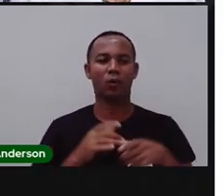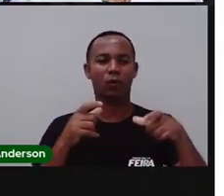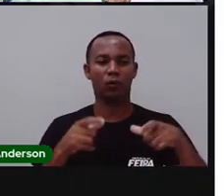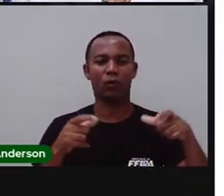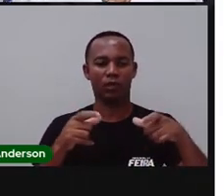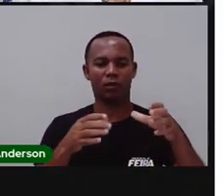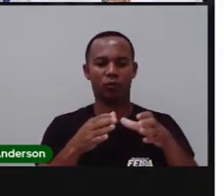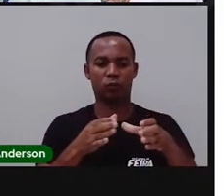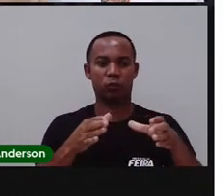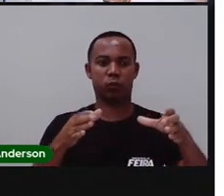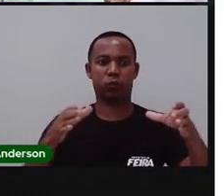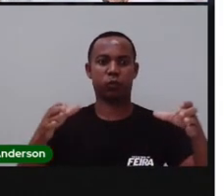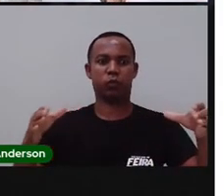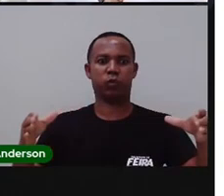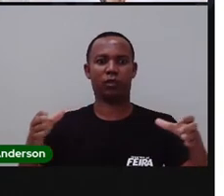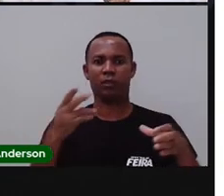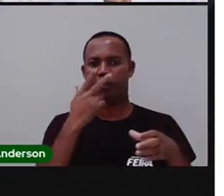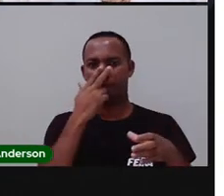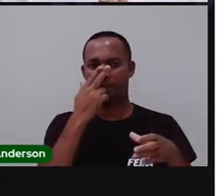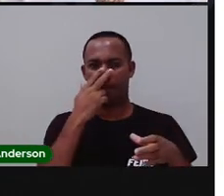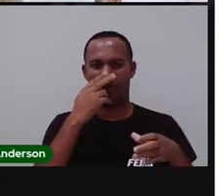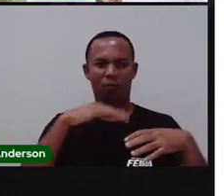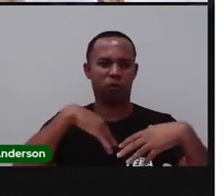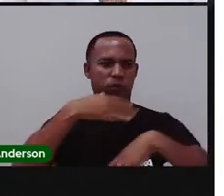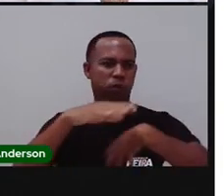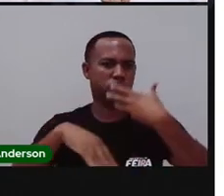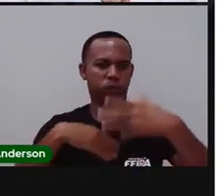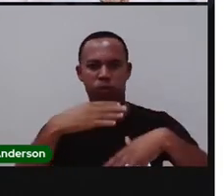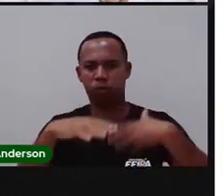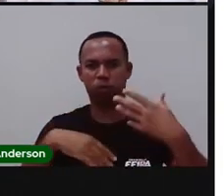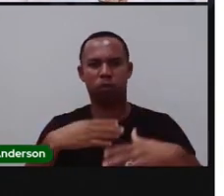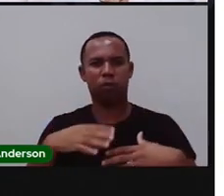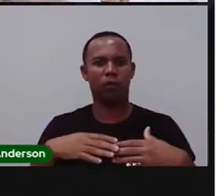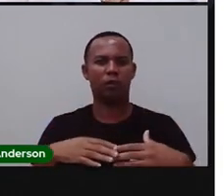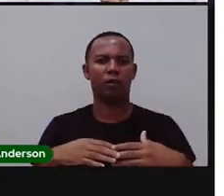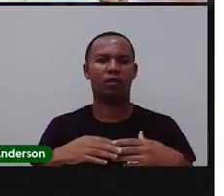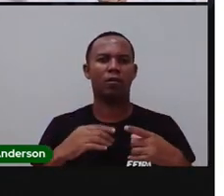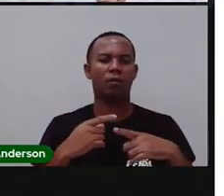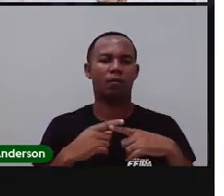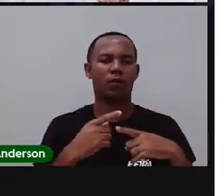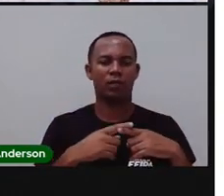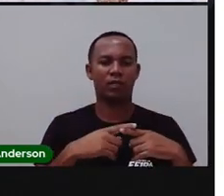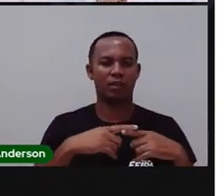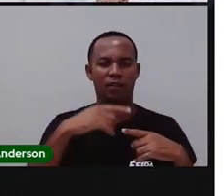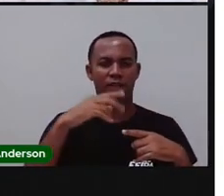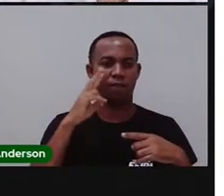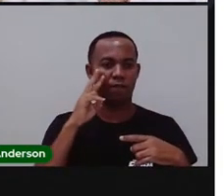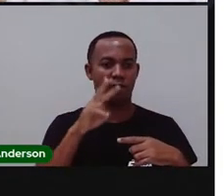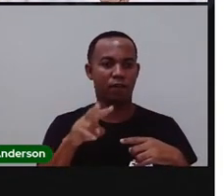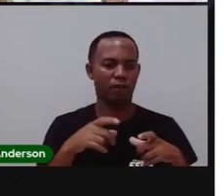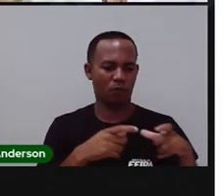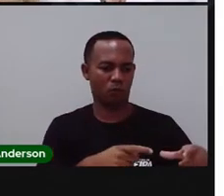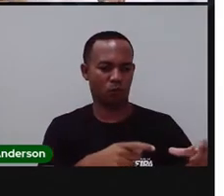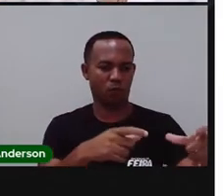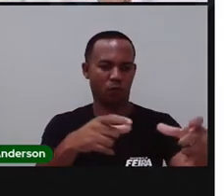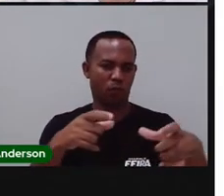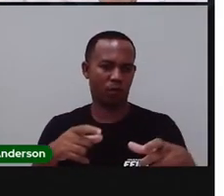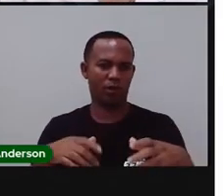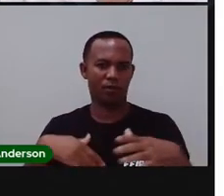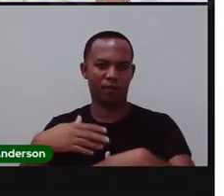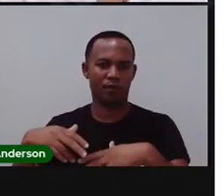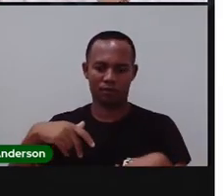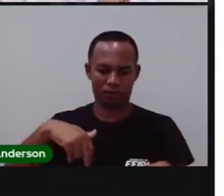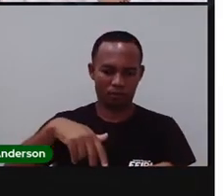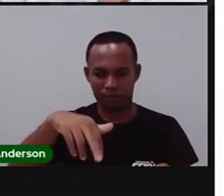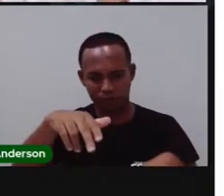enorme, né, na cidade, ela parece um pouco caótica, desorganizada, ela está arrumada, porque você vê bancas para todos os locais. Às vezes, você não